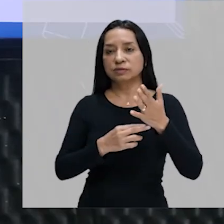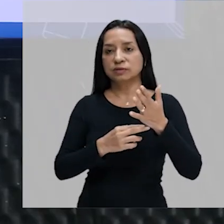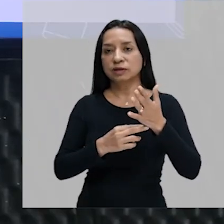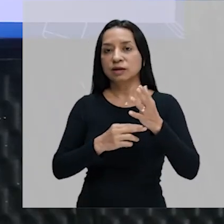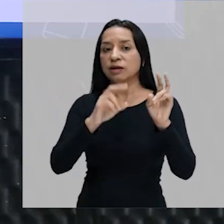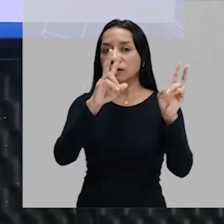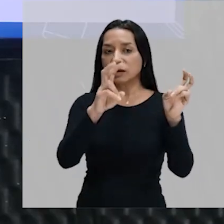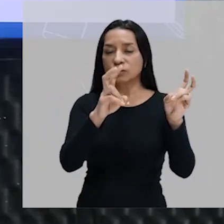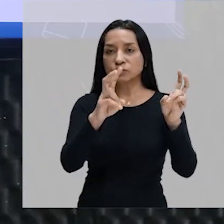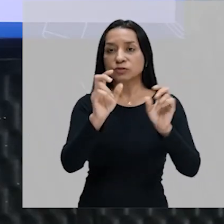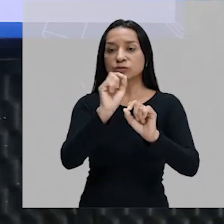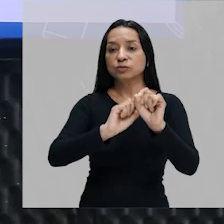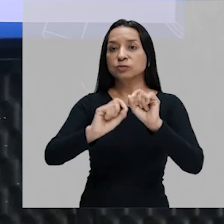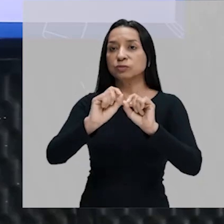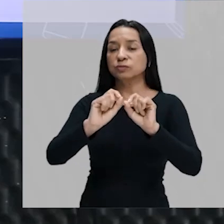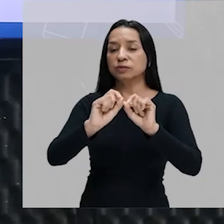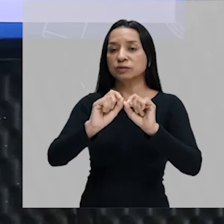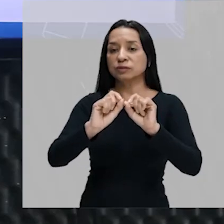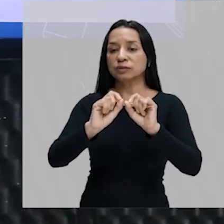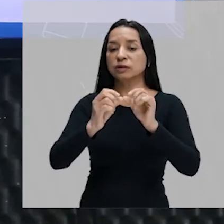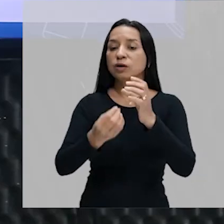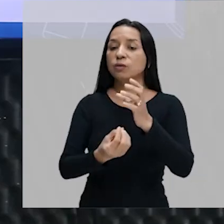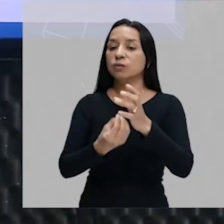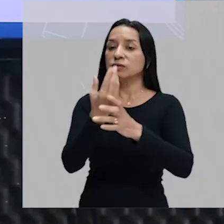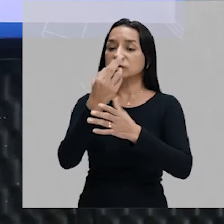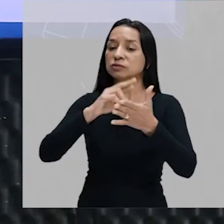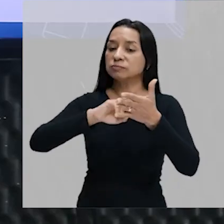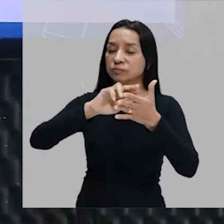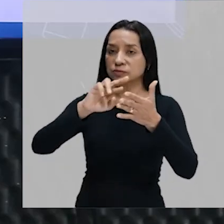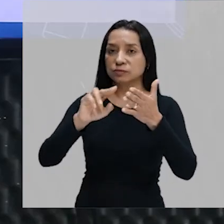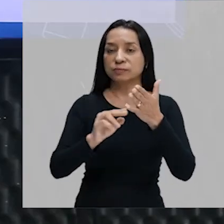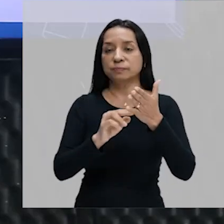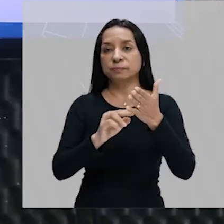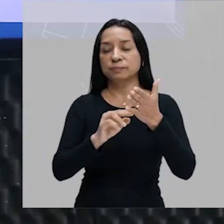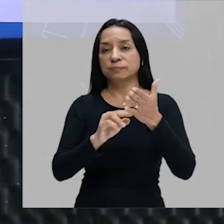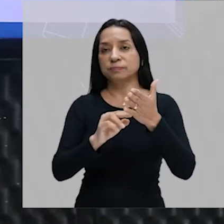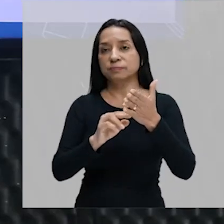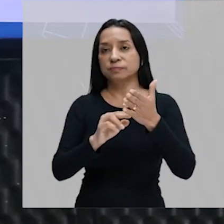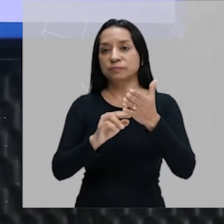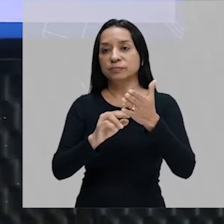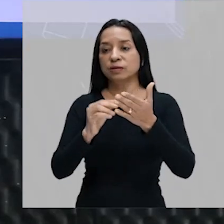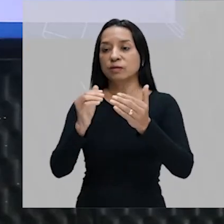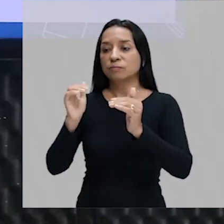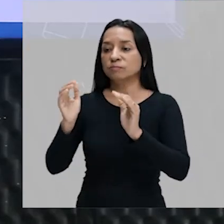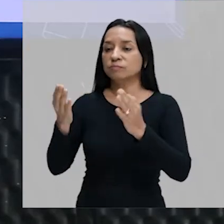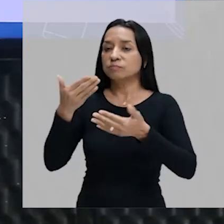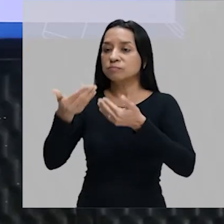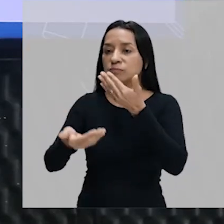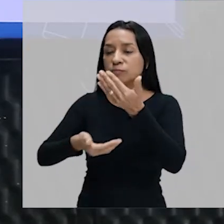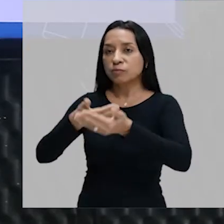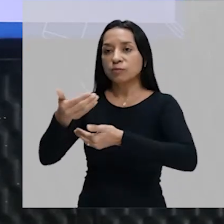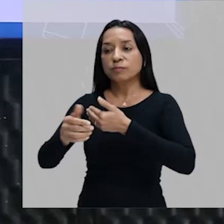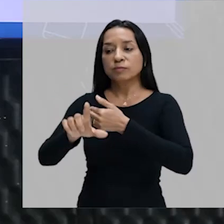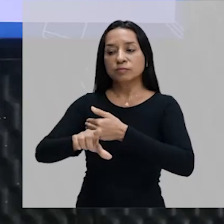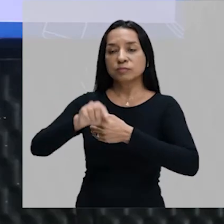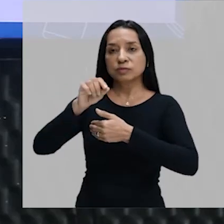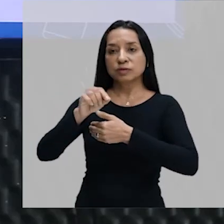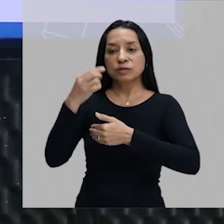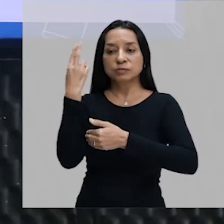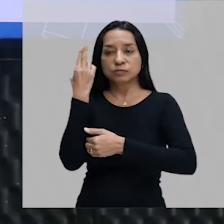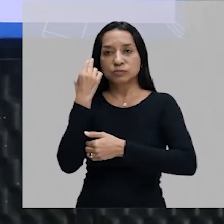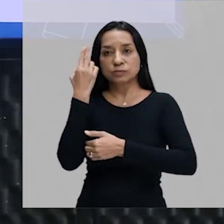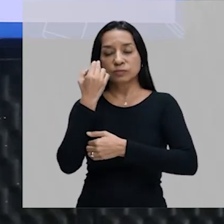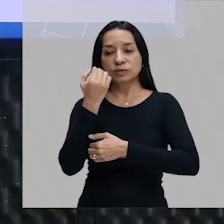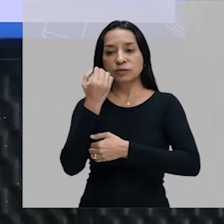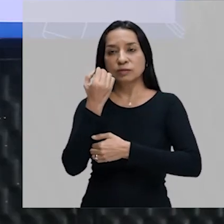extenso. Ele fala sobre a origem das espécies e por meio da seleção natural. Mais ou menos nesse sentido, esse é o